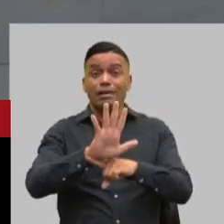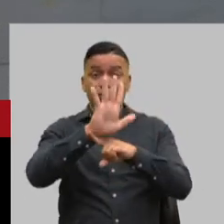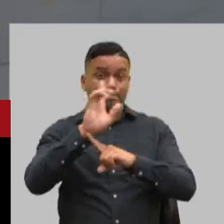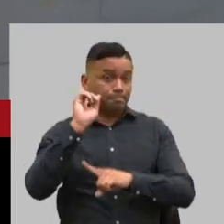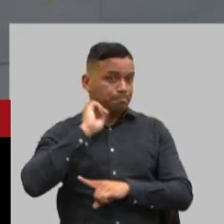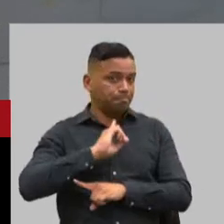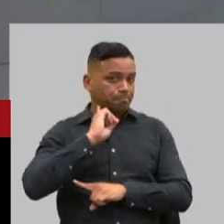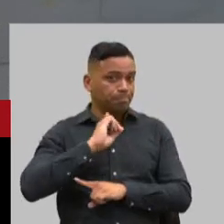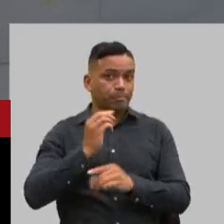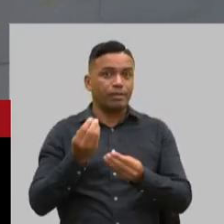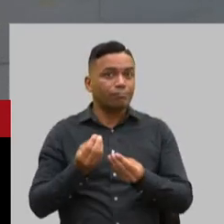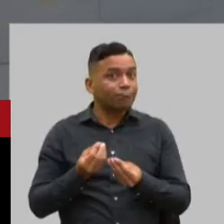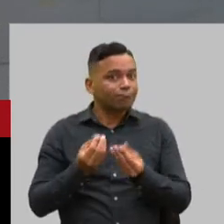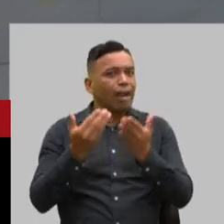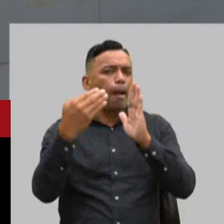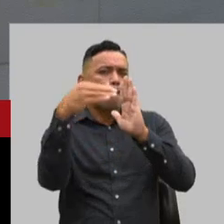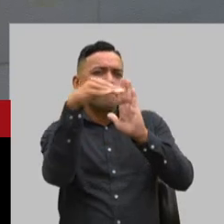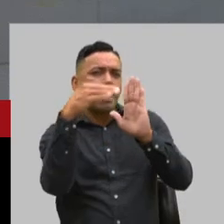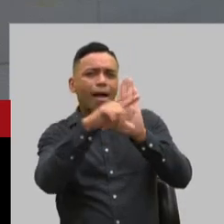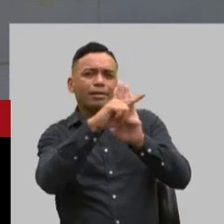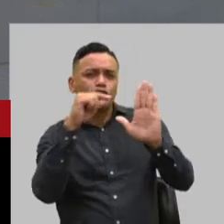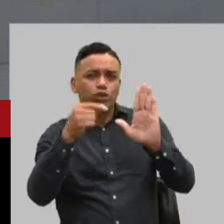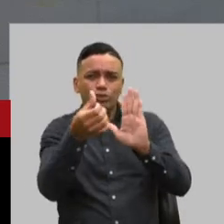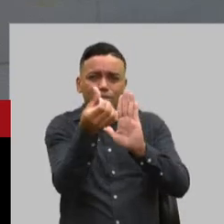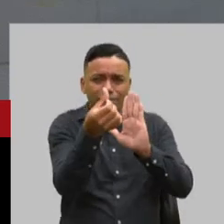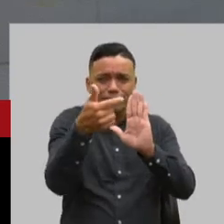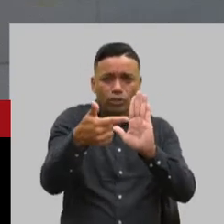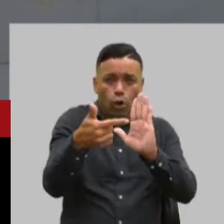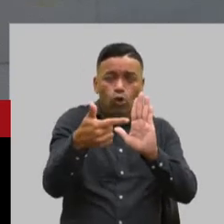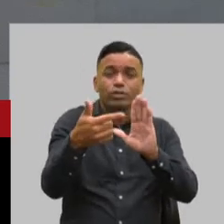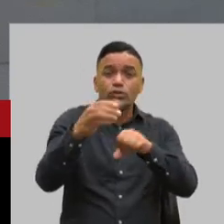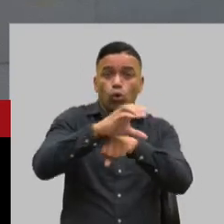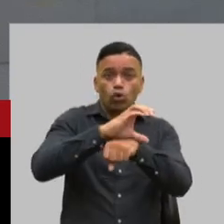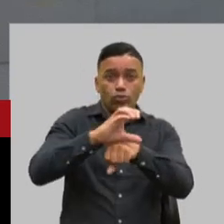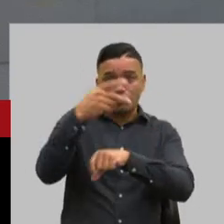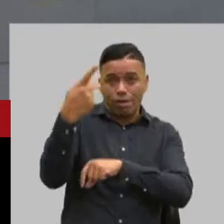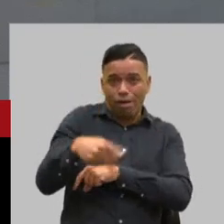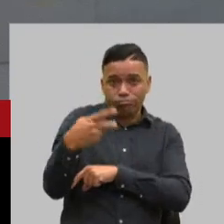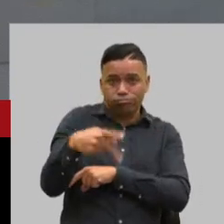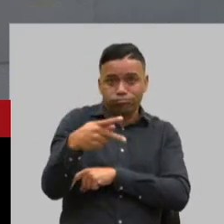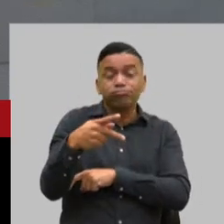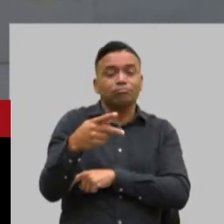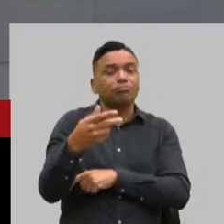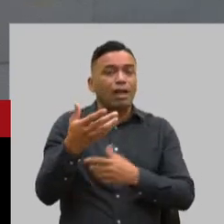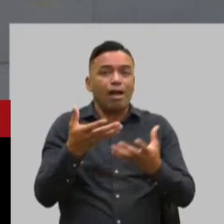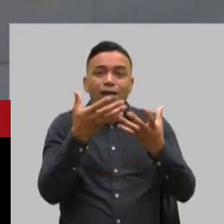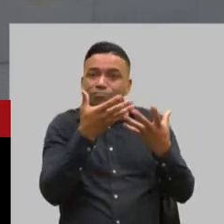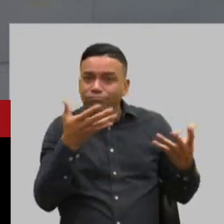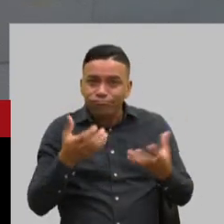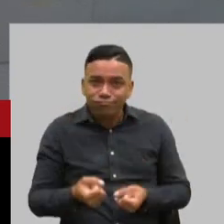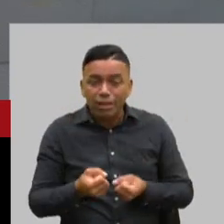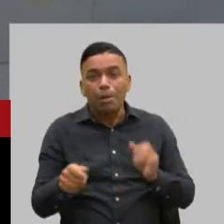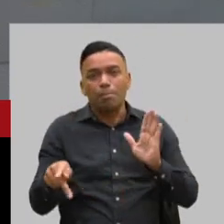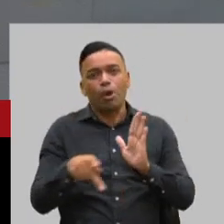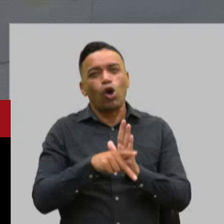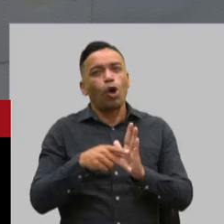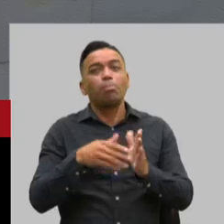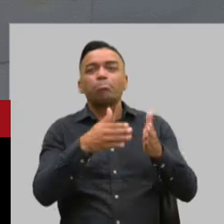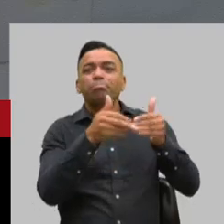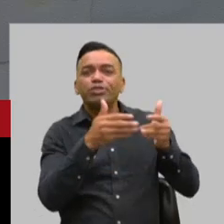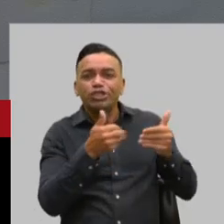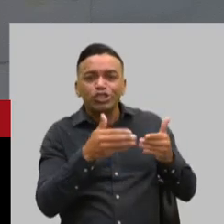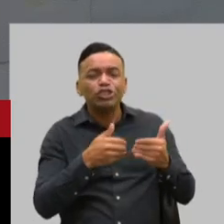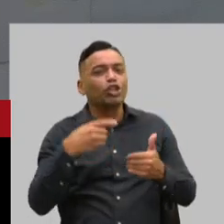Gerais, nos termos do artigo 62 da Constituição do Estado, atendendo a requerimento de autoria da deputada Ana